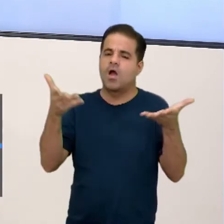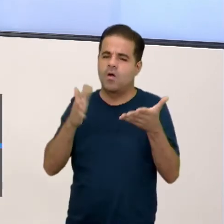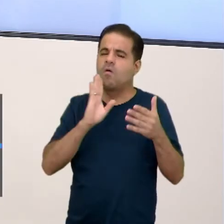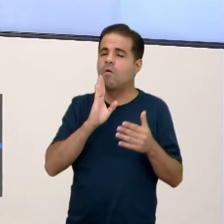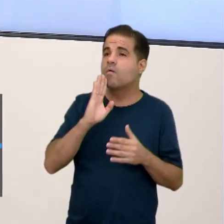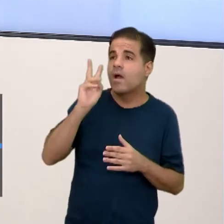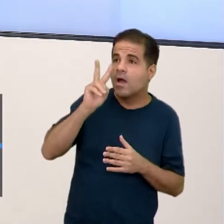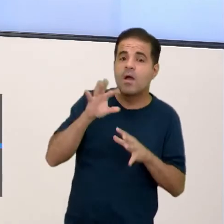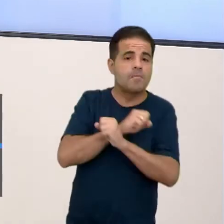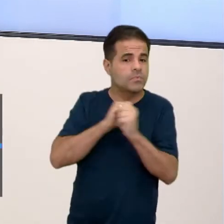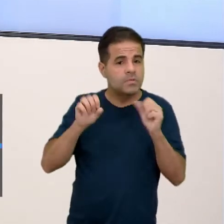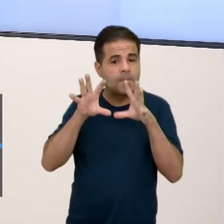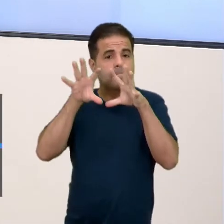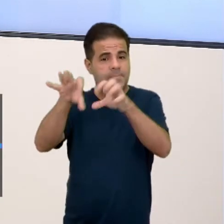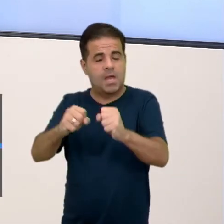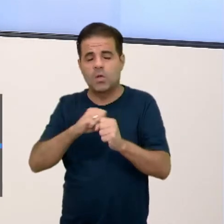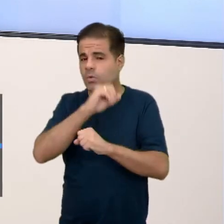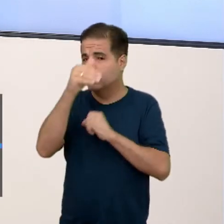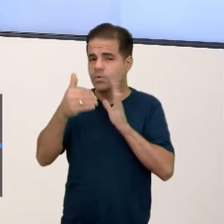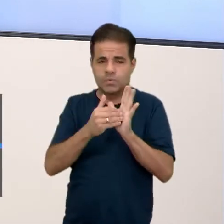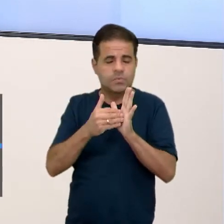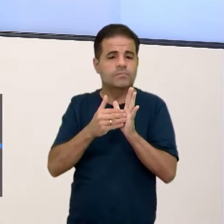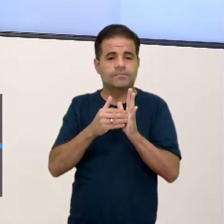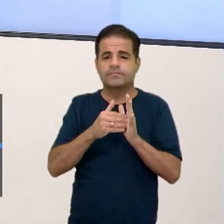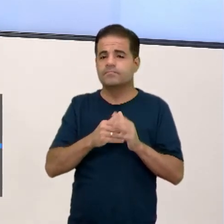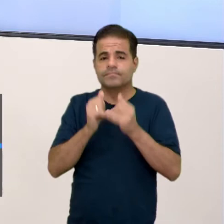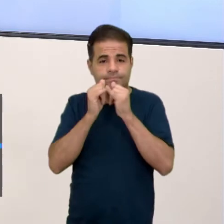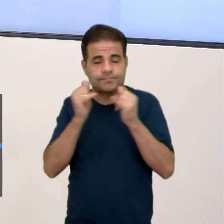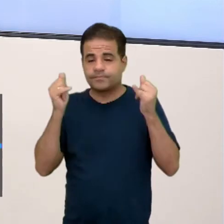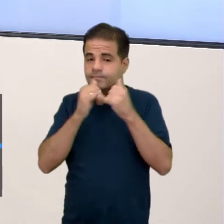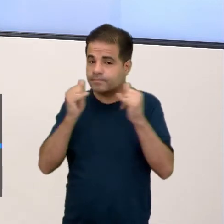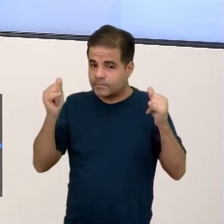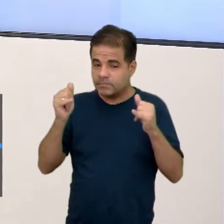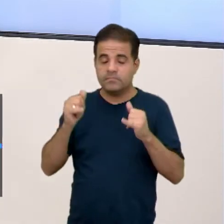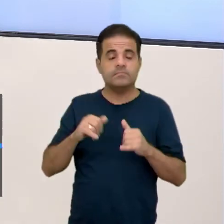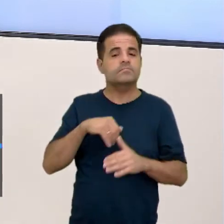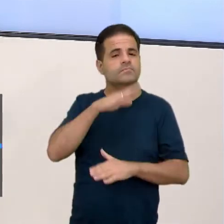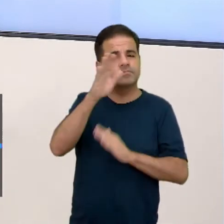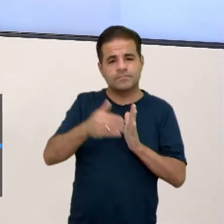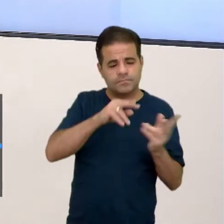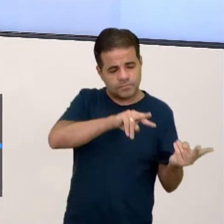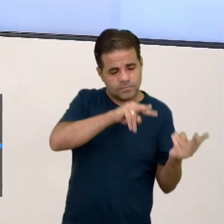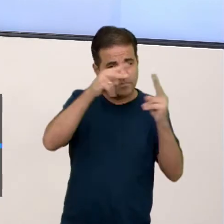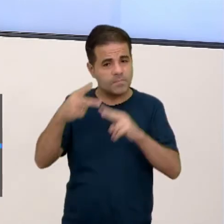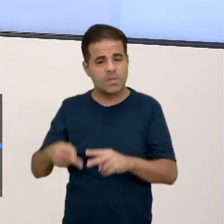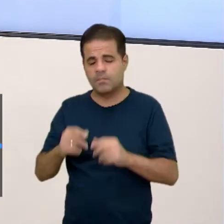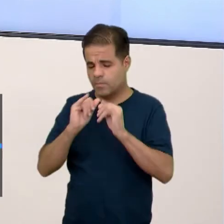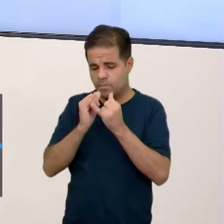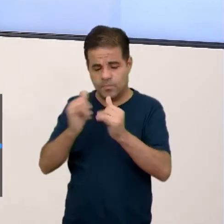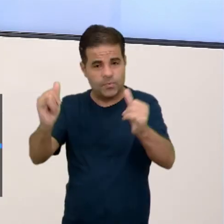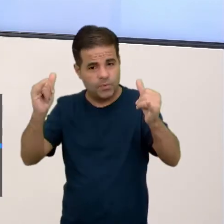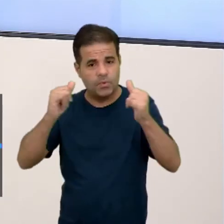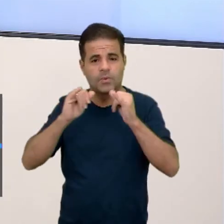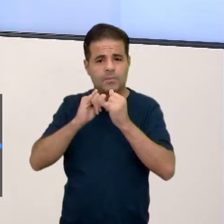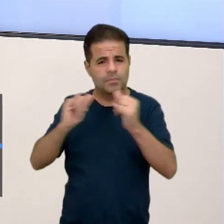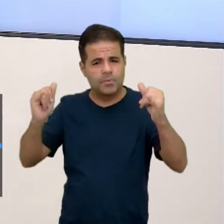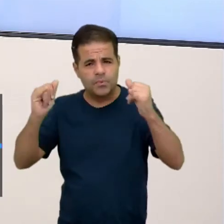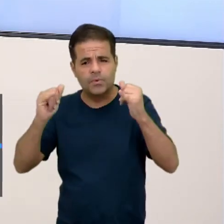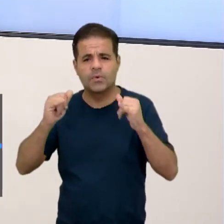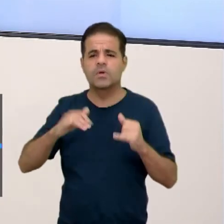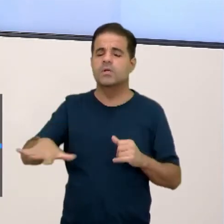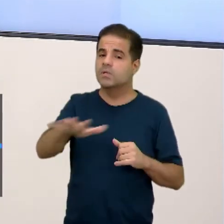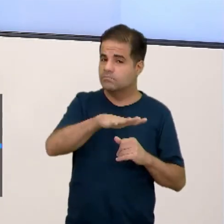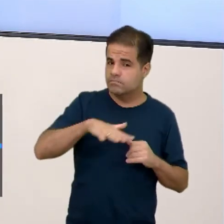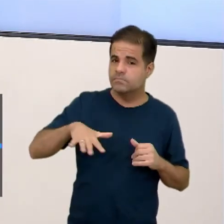impossível você pegar todo esse calor, toda essa energia e passar totalmente para a turbina. Então, parte desse calor,